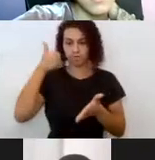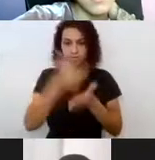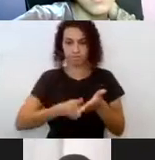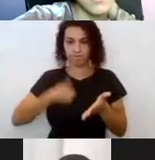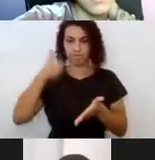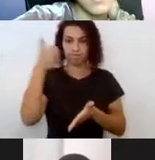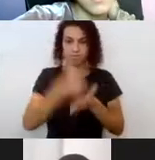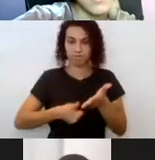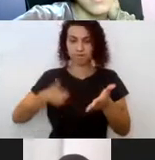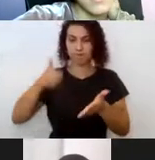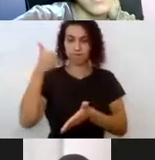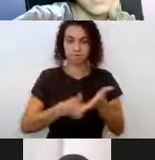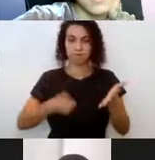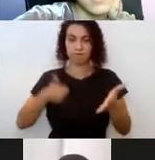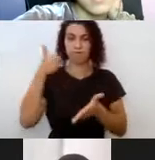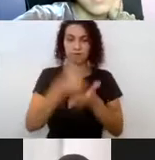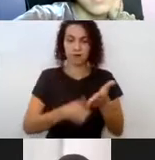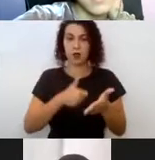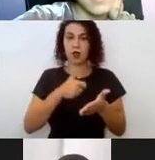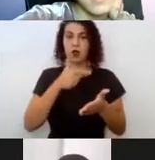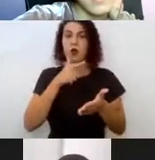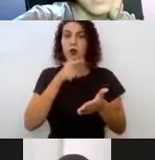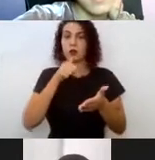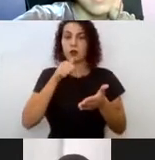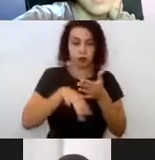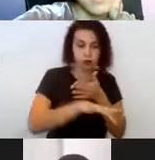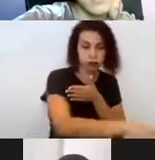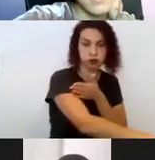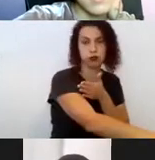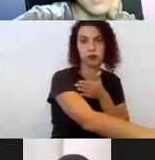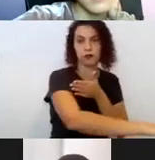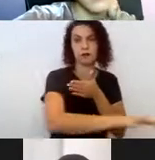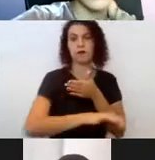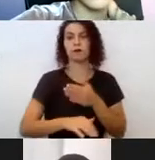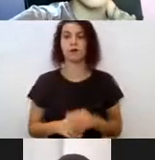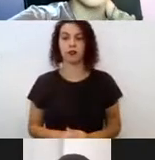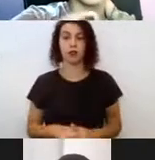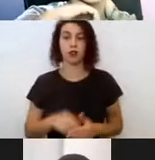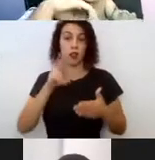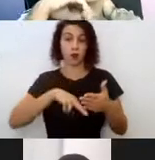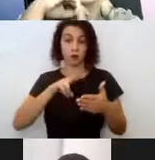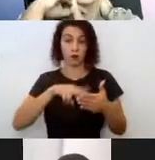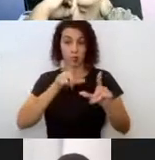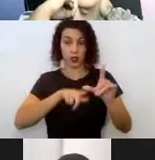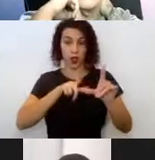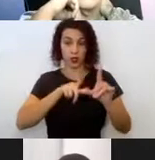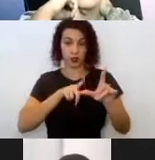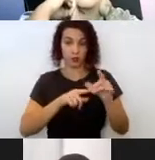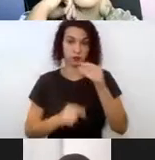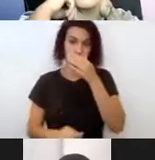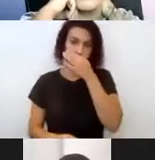vocês tá ou seja vou repetir o que a gente precisa muitas vezes da repetição para ganhar esse lugar e